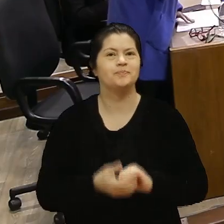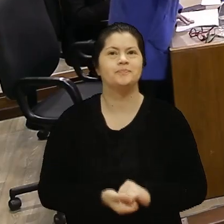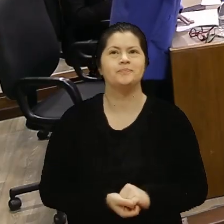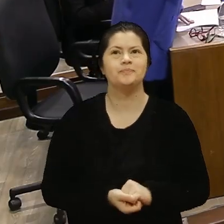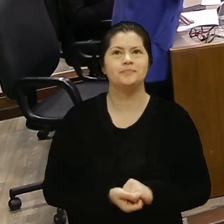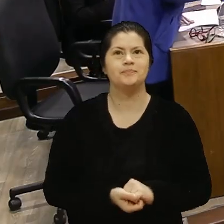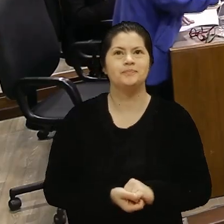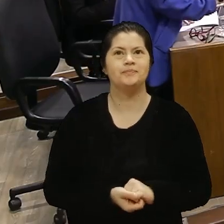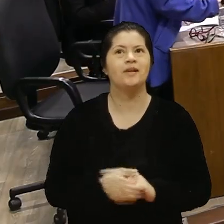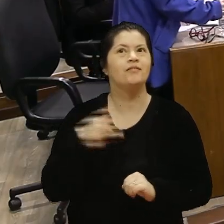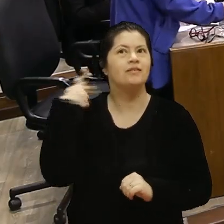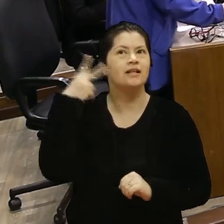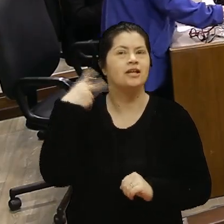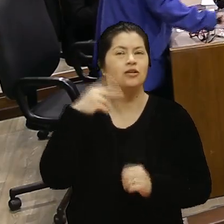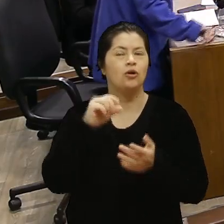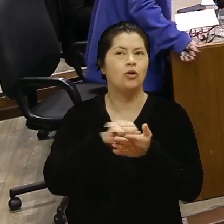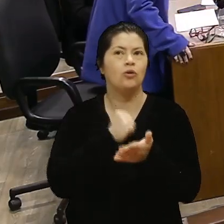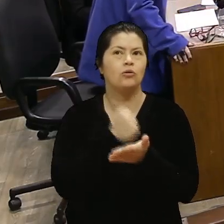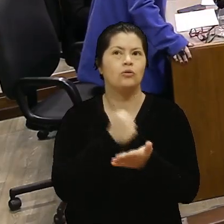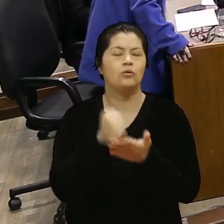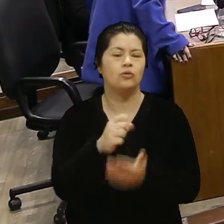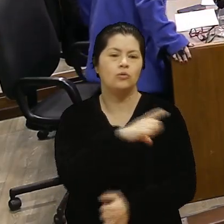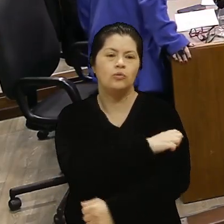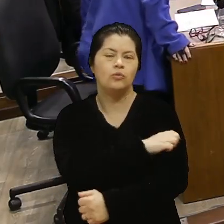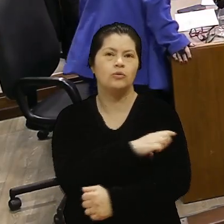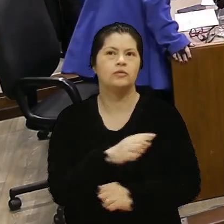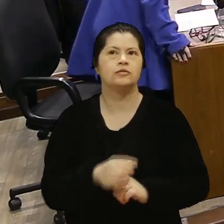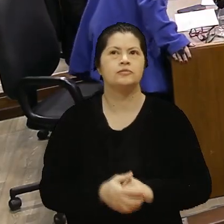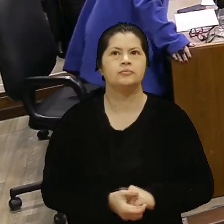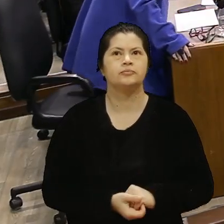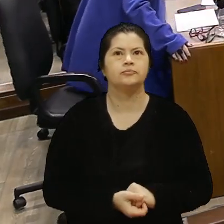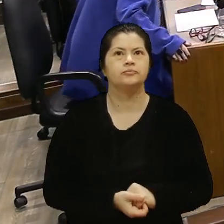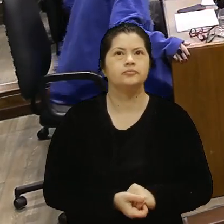Próximo vereador inscrito, vereador Capitão Ramon. Com a palavra.